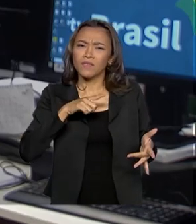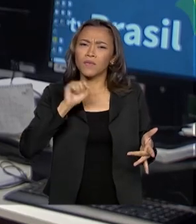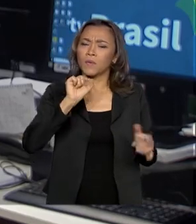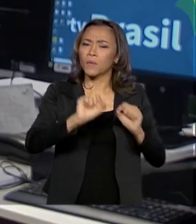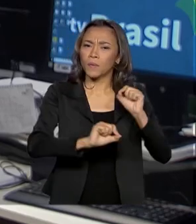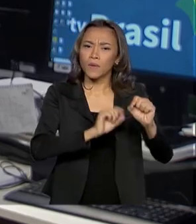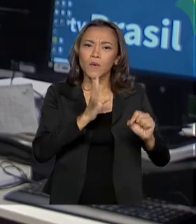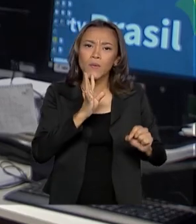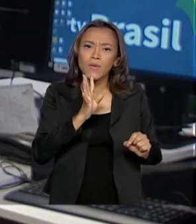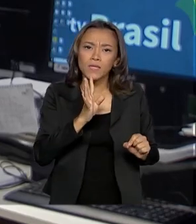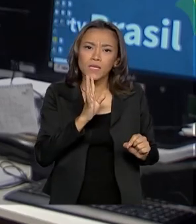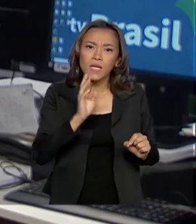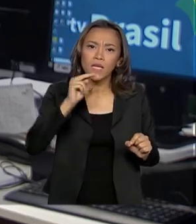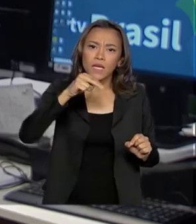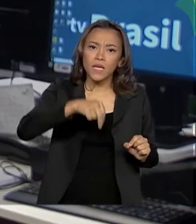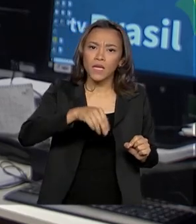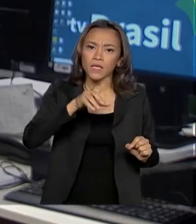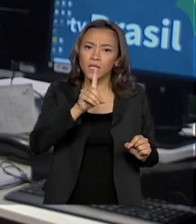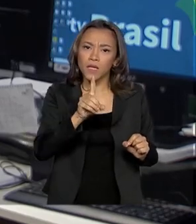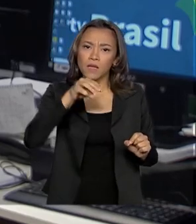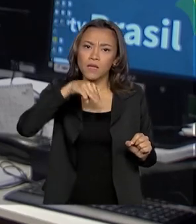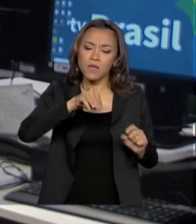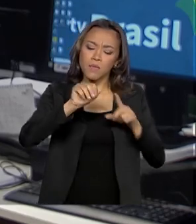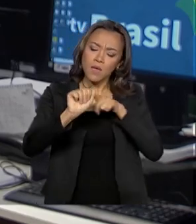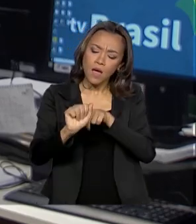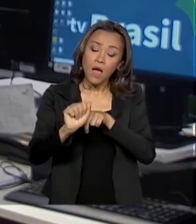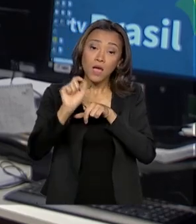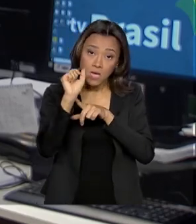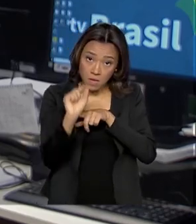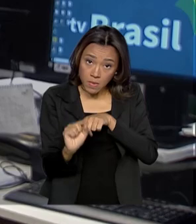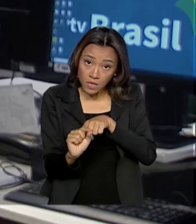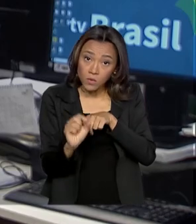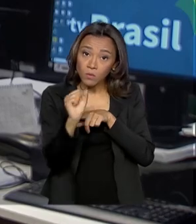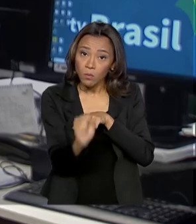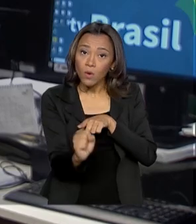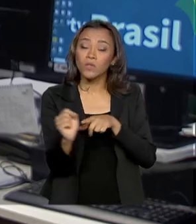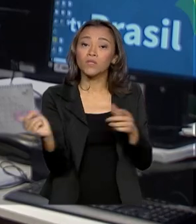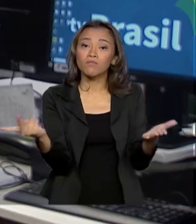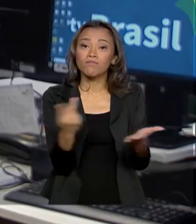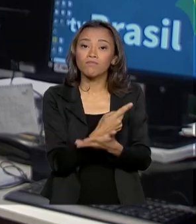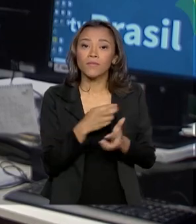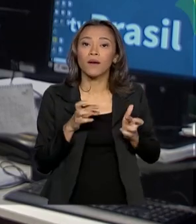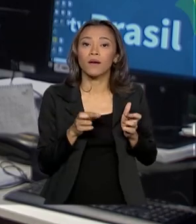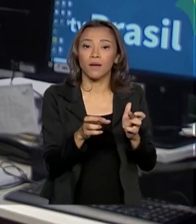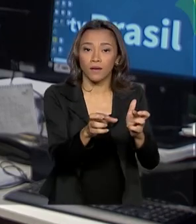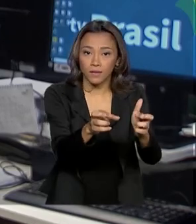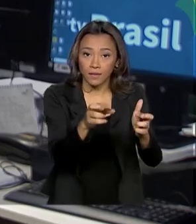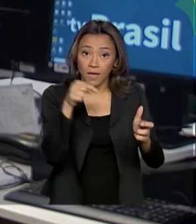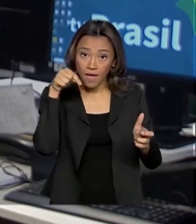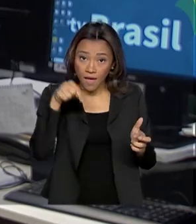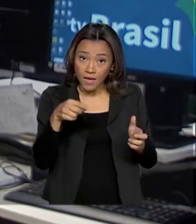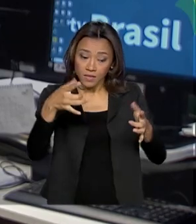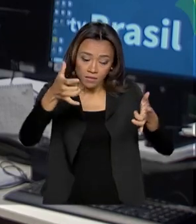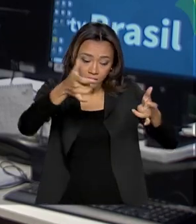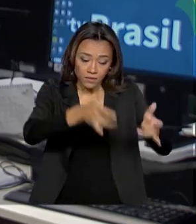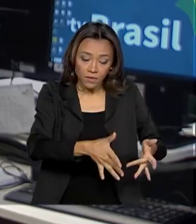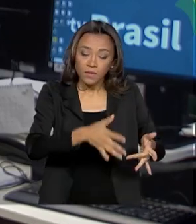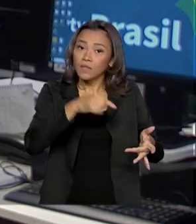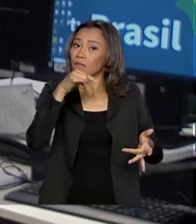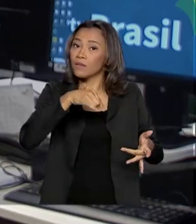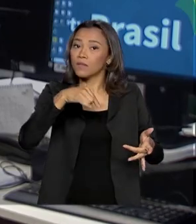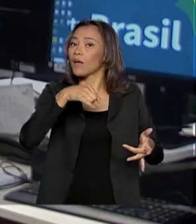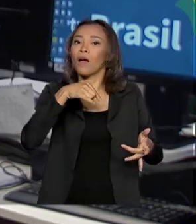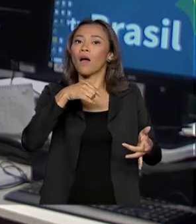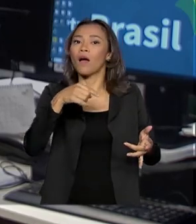conhecida como NDMA, que pode causar câncer. Aqui é bom a gente deixar bem claro que essa substância não faz parte da